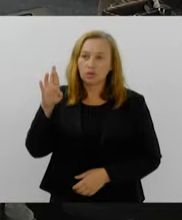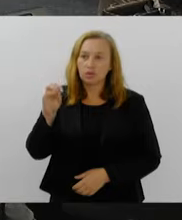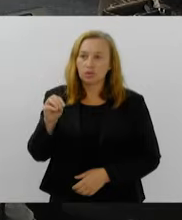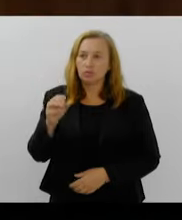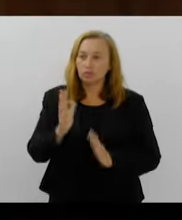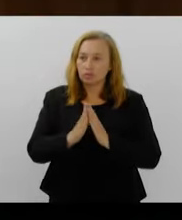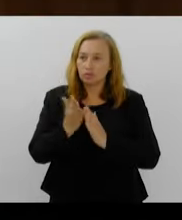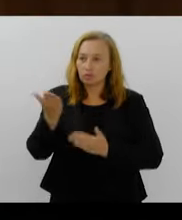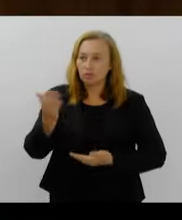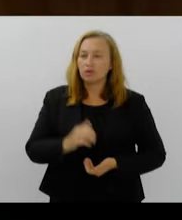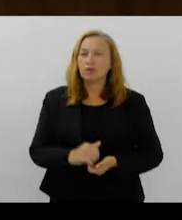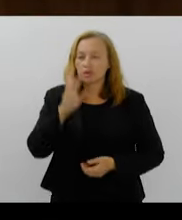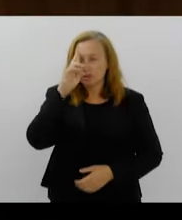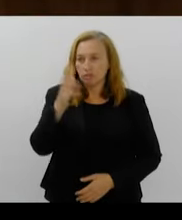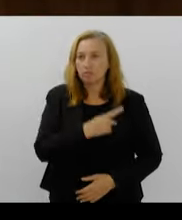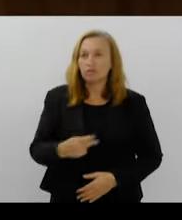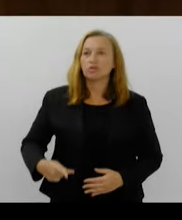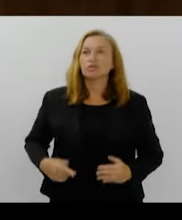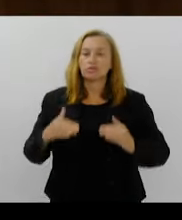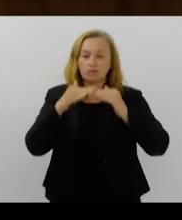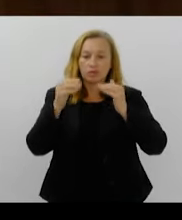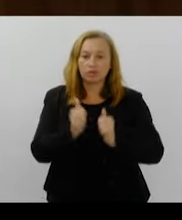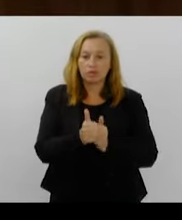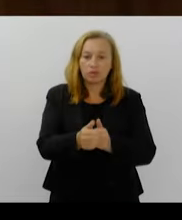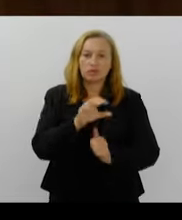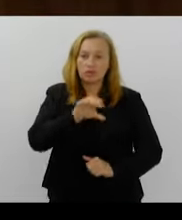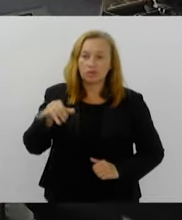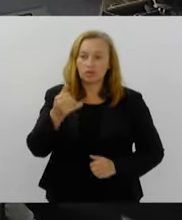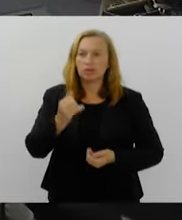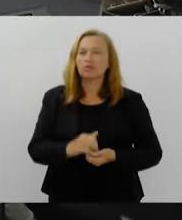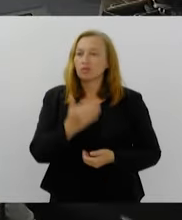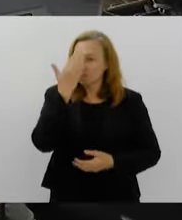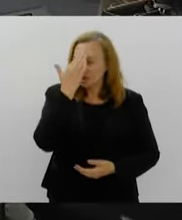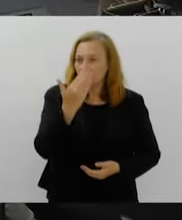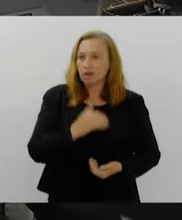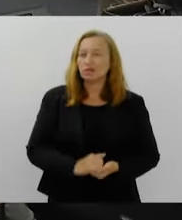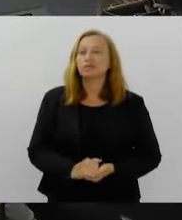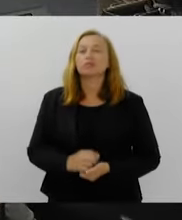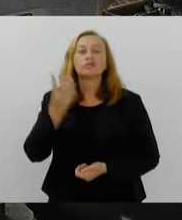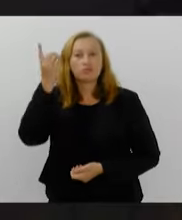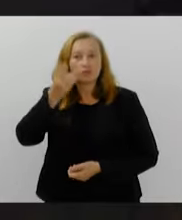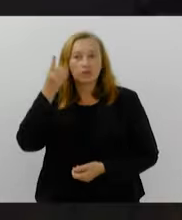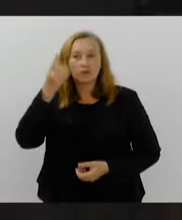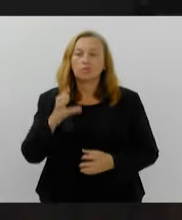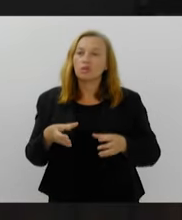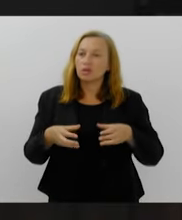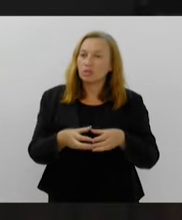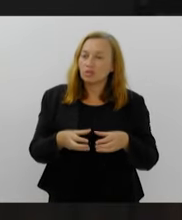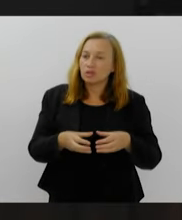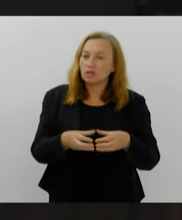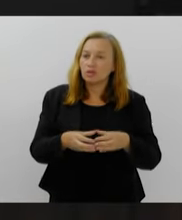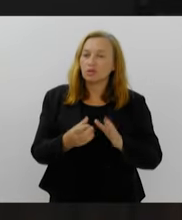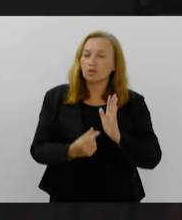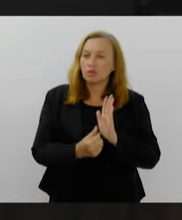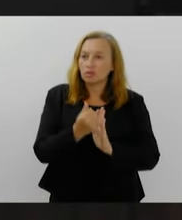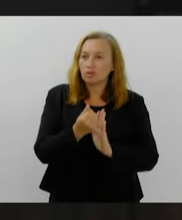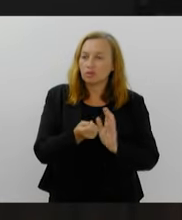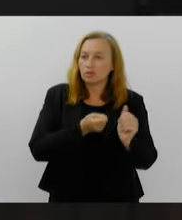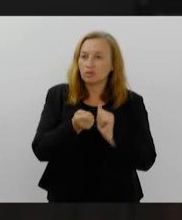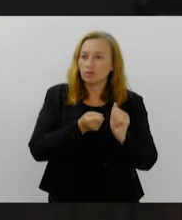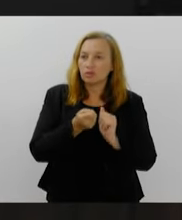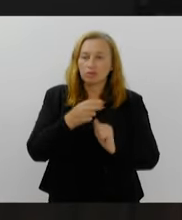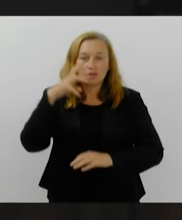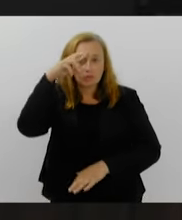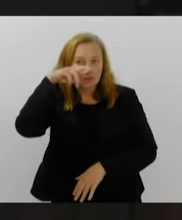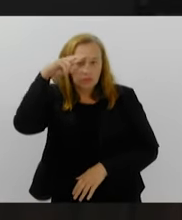favor senhor presidente favorável acompanhando ccj Muito obrigado Deputado pela comissão de orçamento Finanças